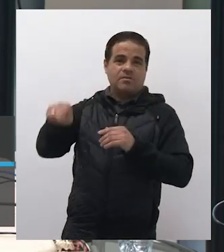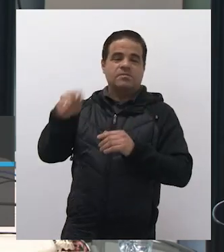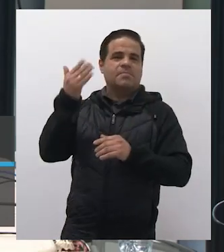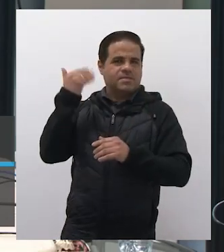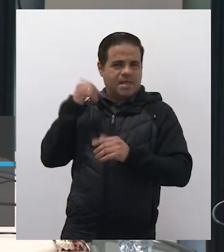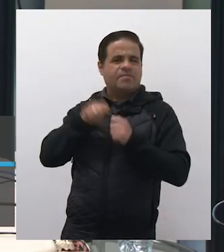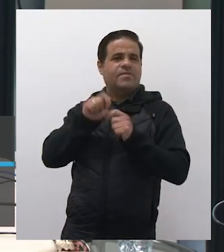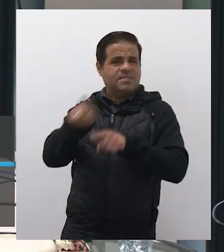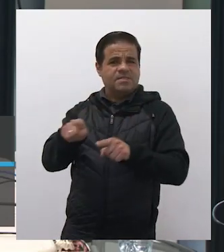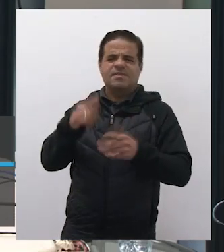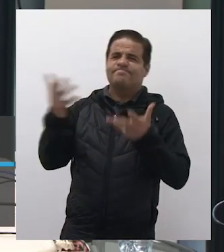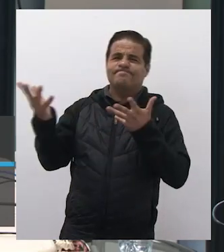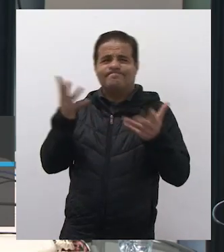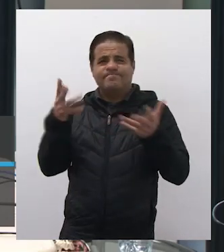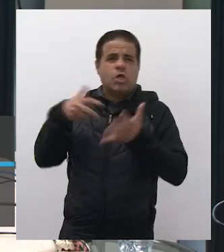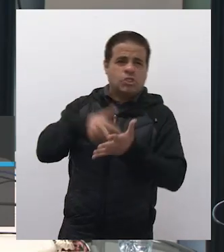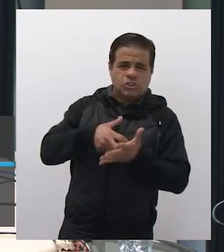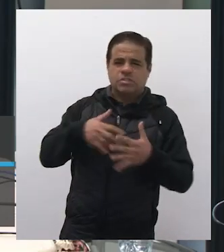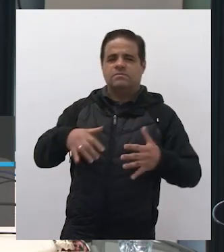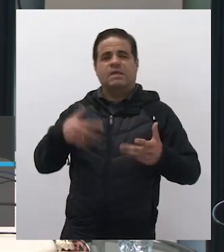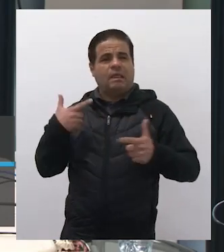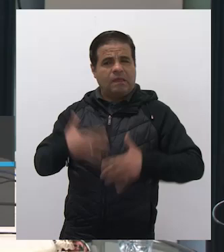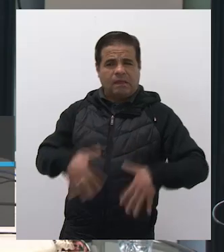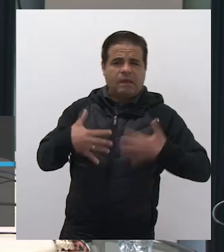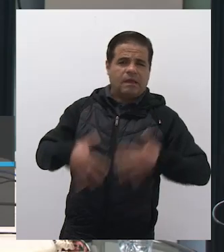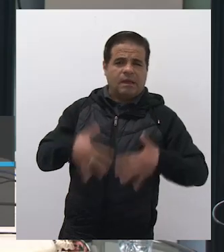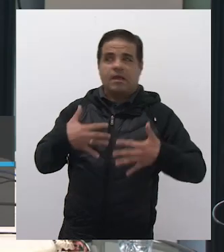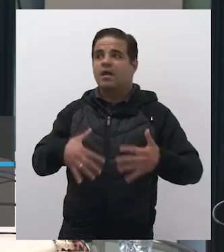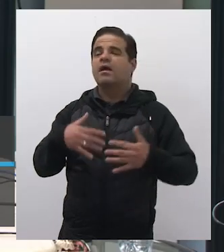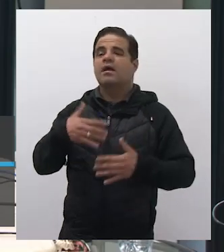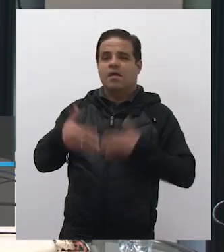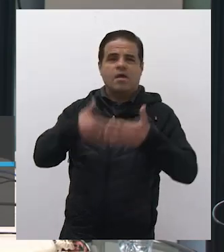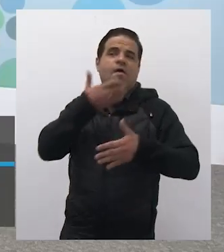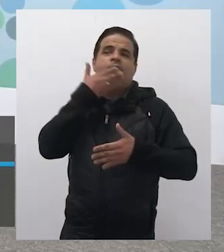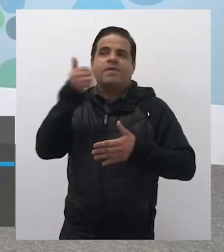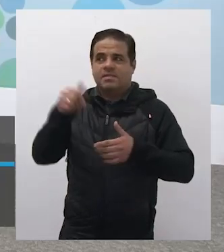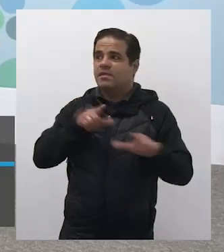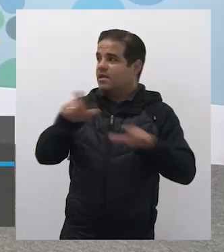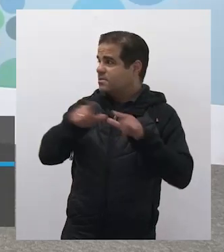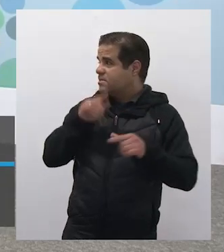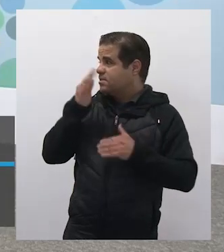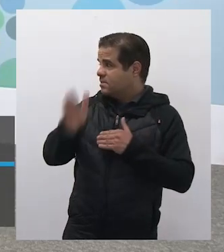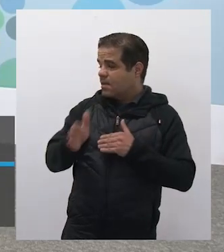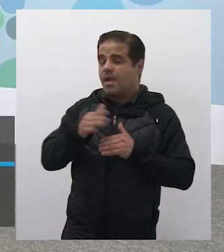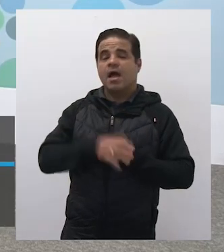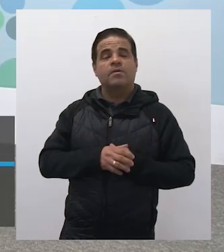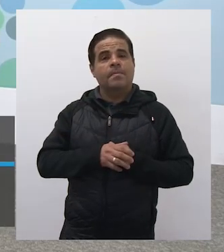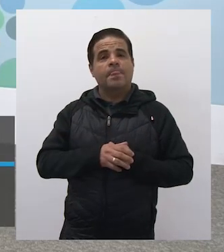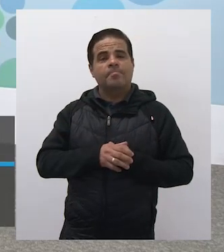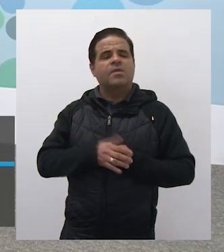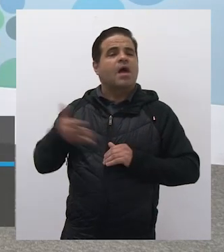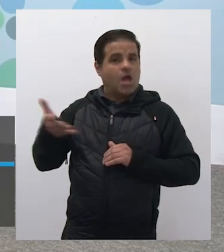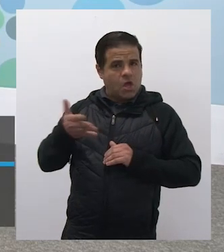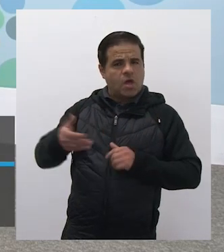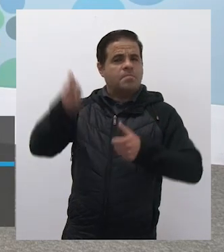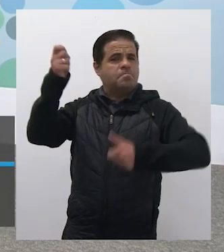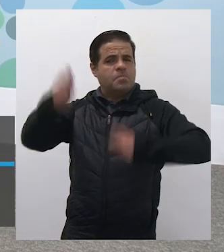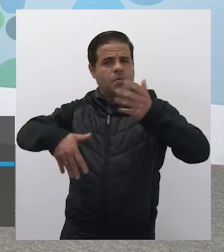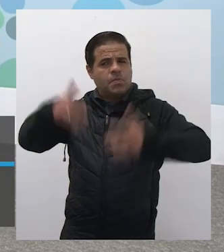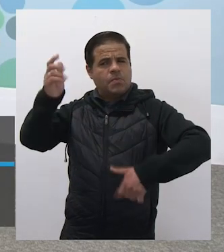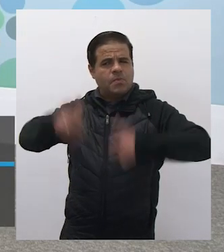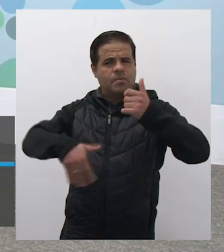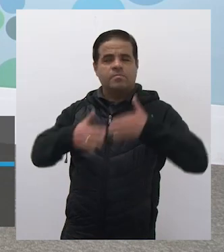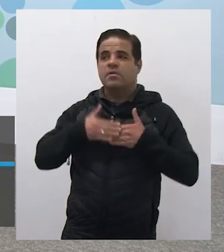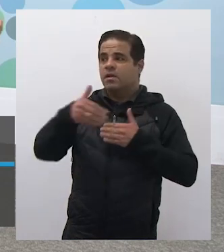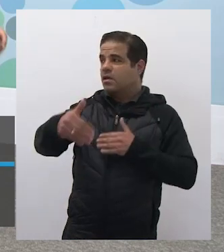fazia. Antes a gente penava um pouco mais. Então, ele vai facilitar um pouco mais esse trabalho, né, Rodrigo? Sim. Agora a gente vai esmiuçar um pouquinho mais